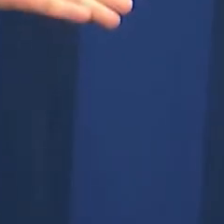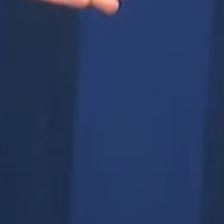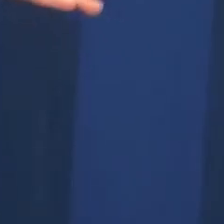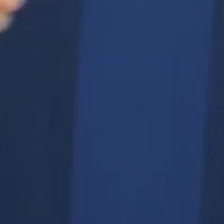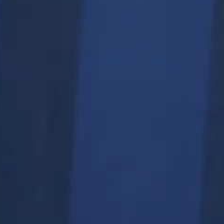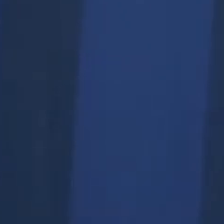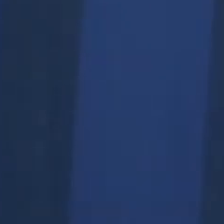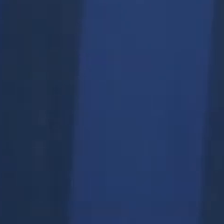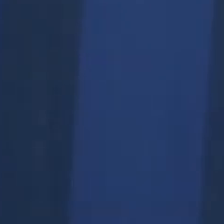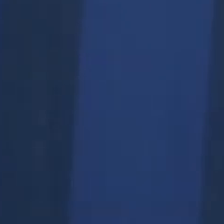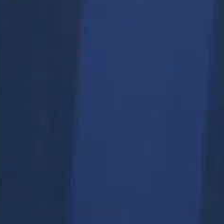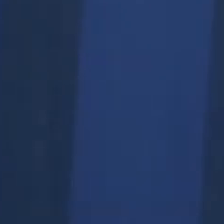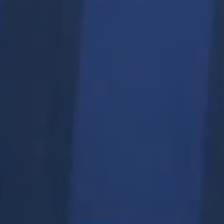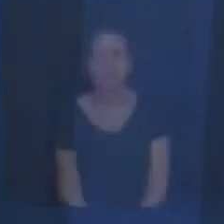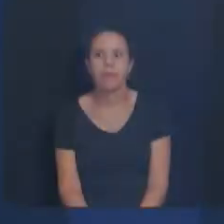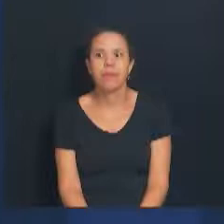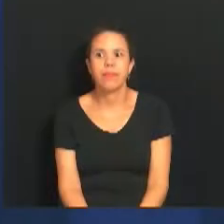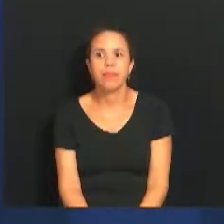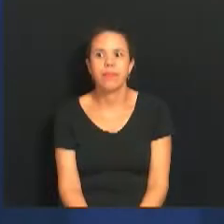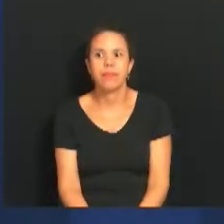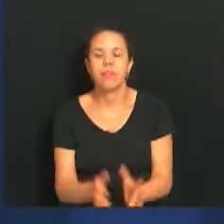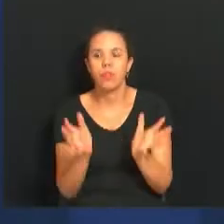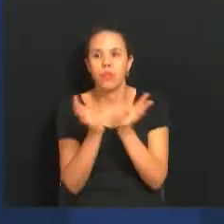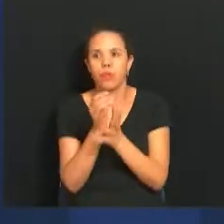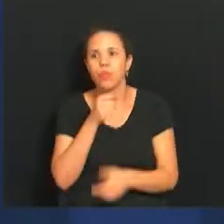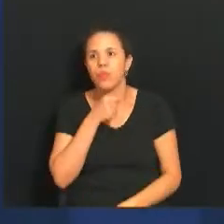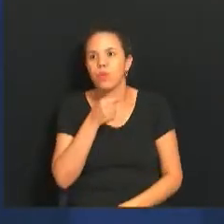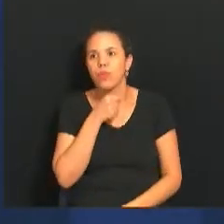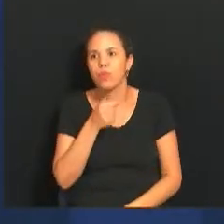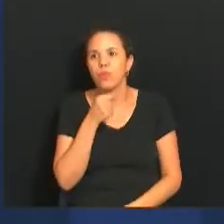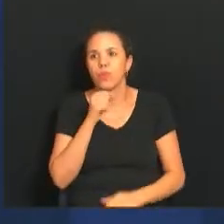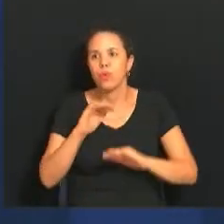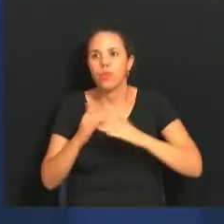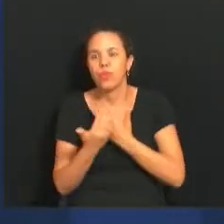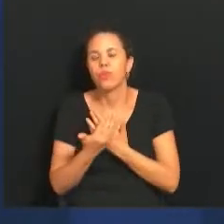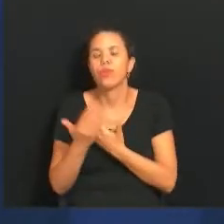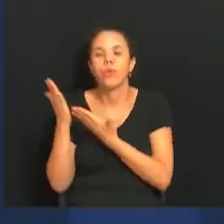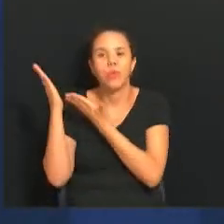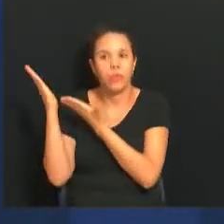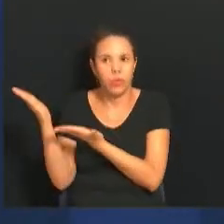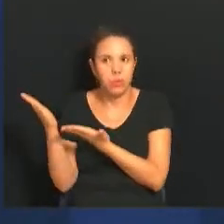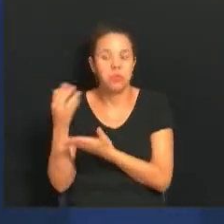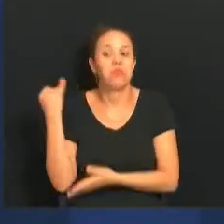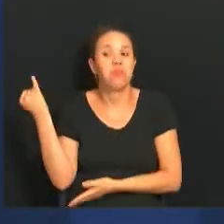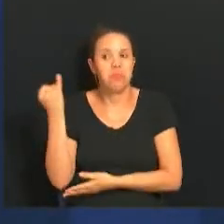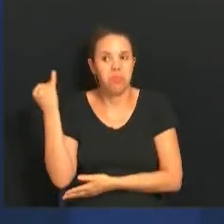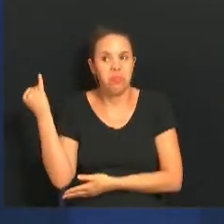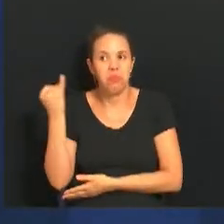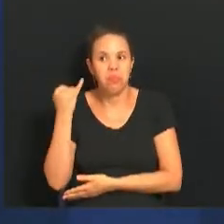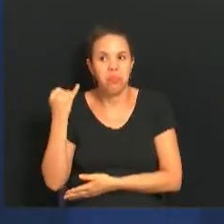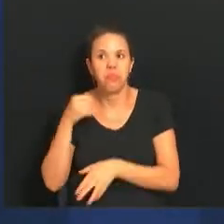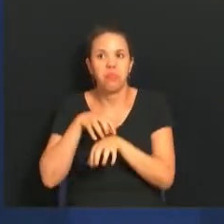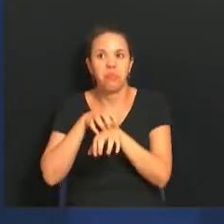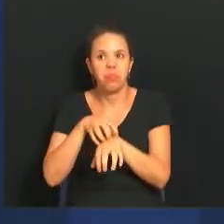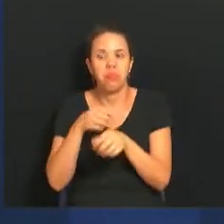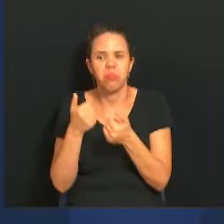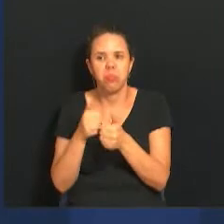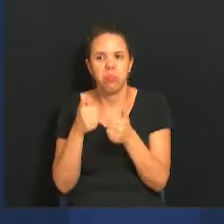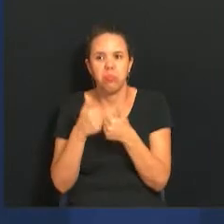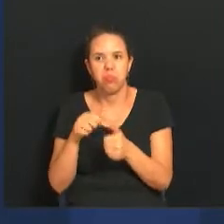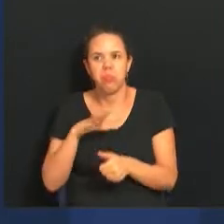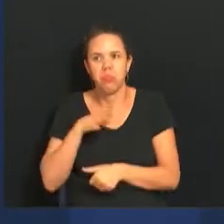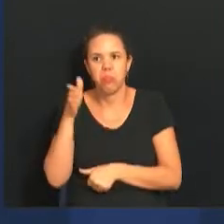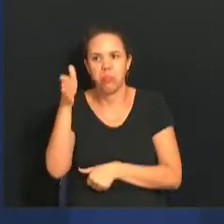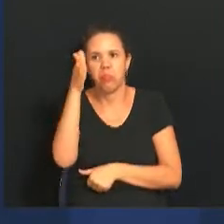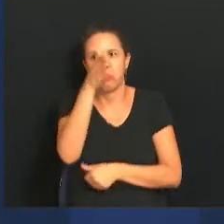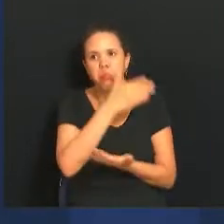Nesta sexta-feira, portanto, a nossa equipe está na Vila Teixeira, importante, hein, para o transporte da cidade, onde se